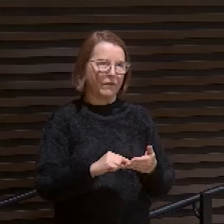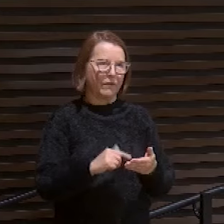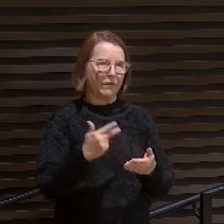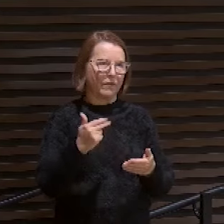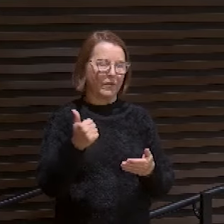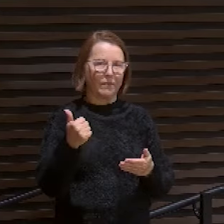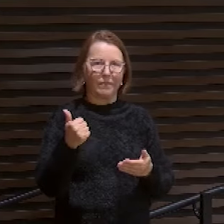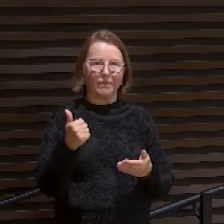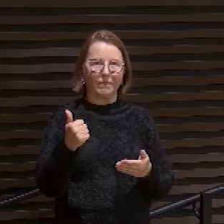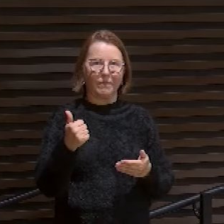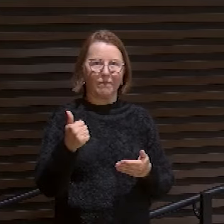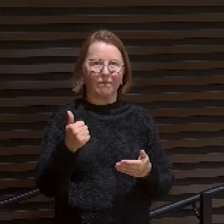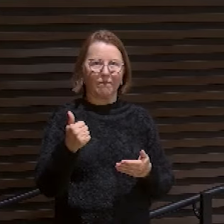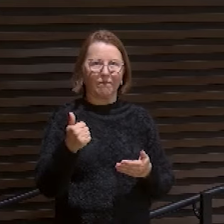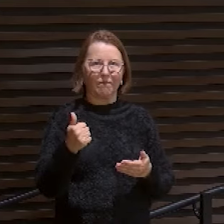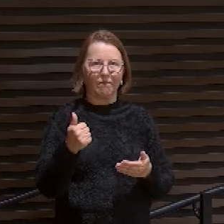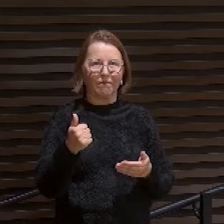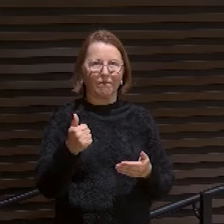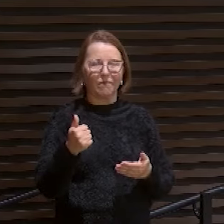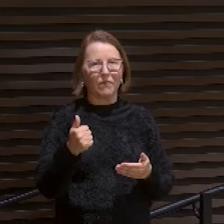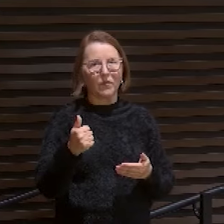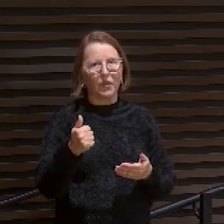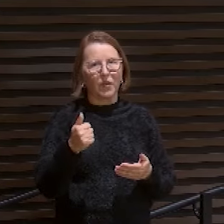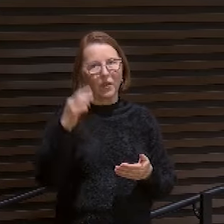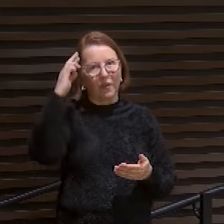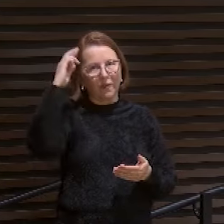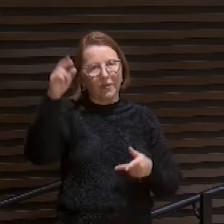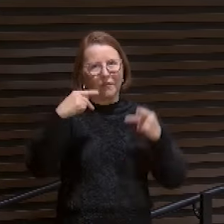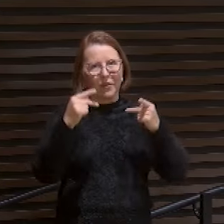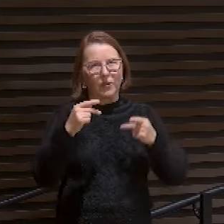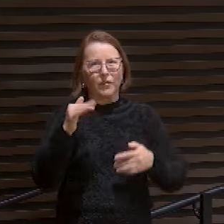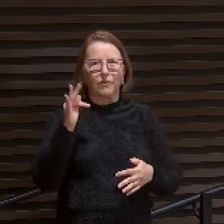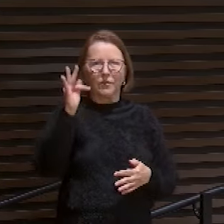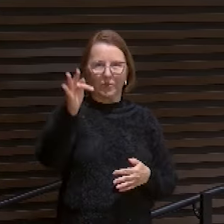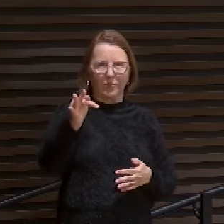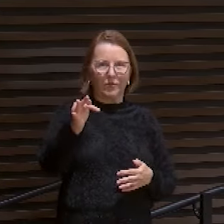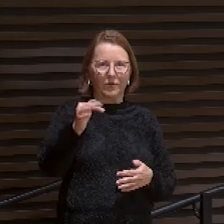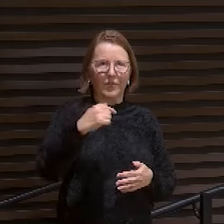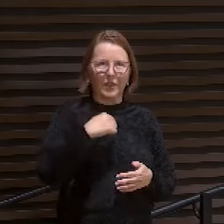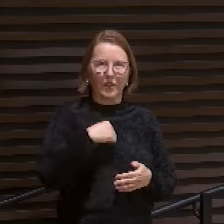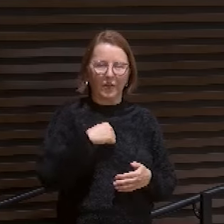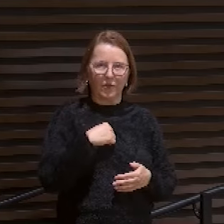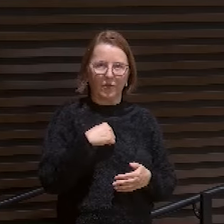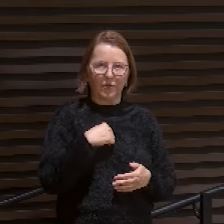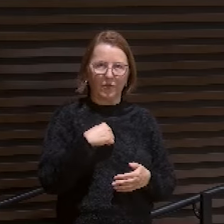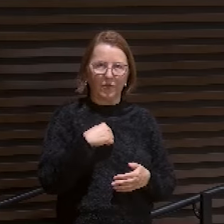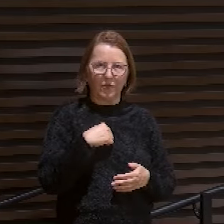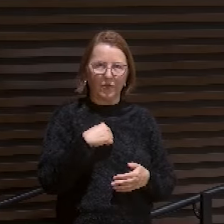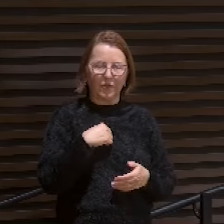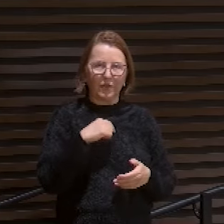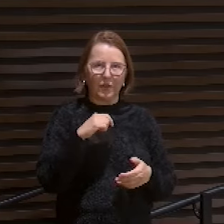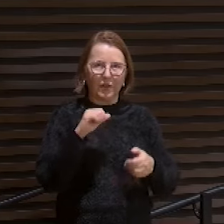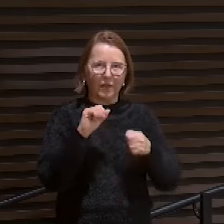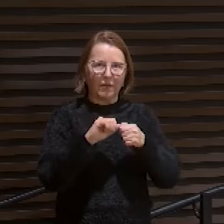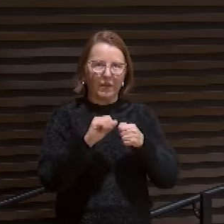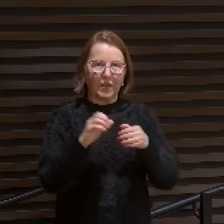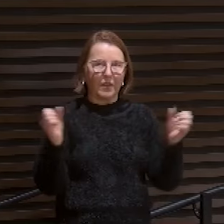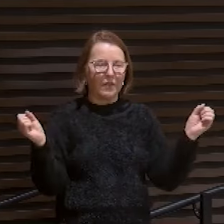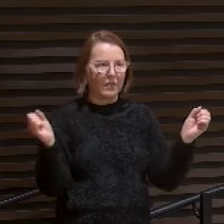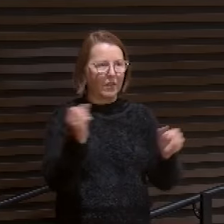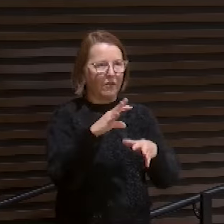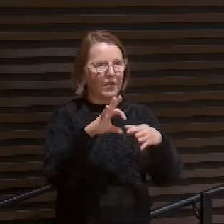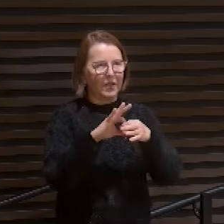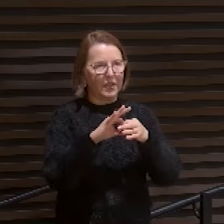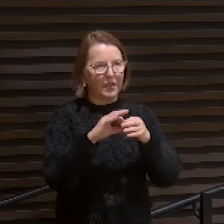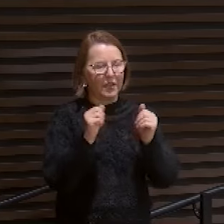Eis aí vem dias, diz o Senhor, em que firmarei nova aliança com a casa de